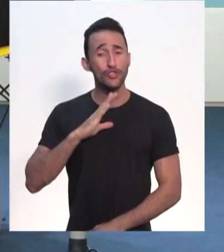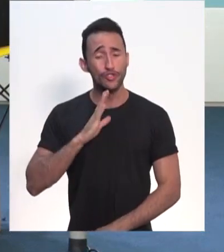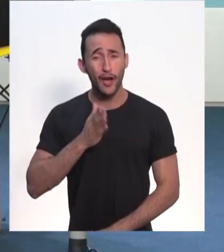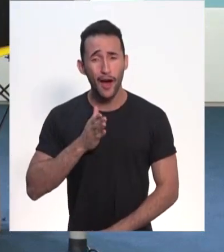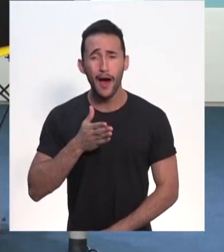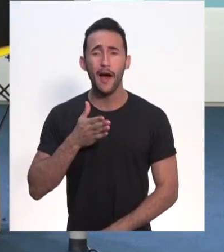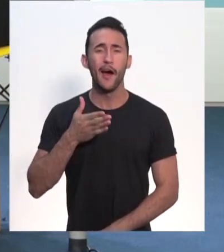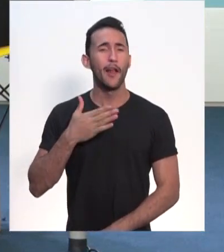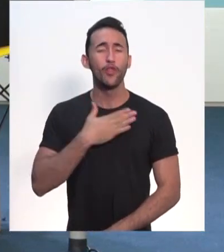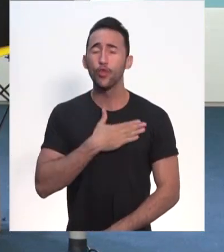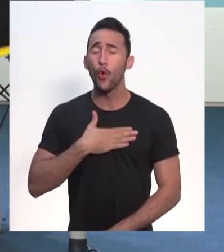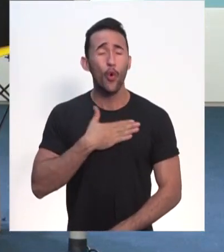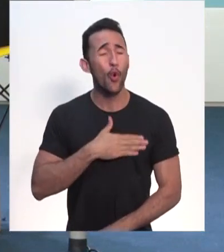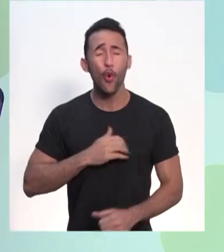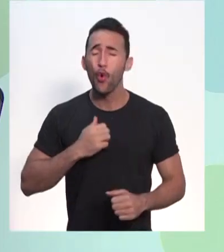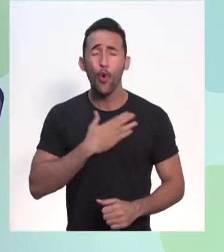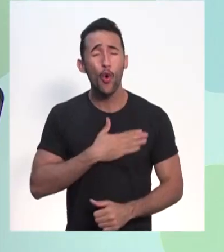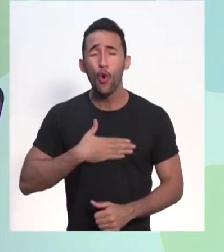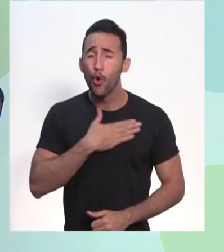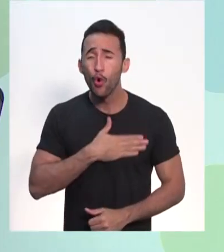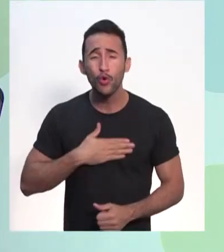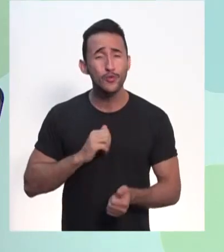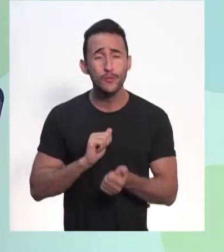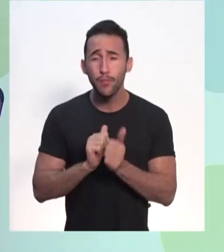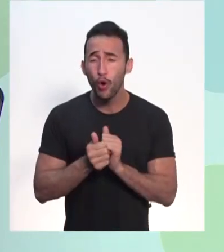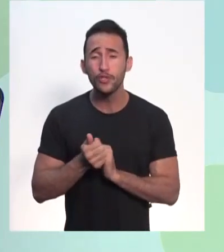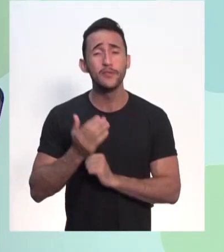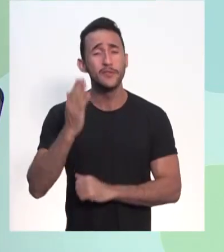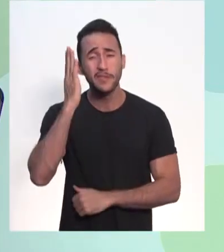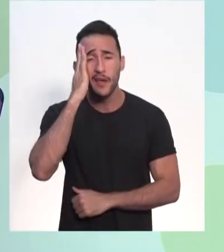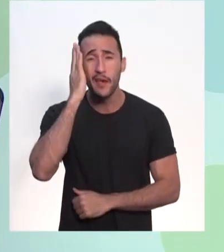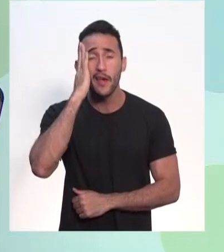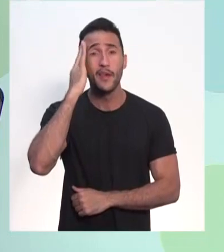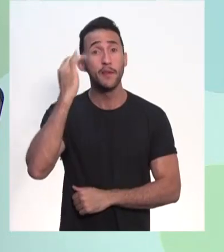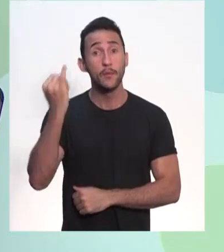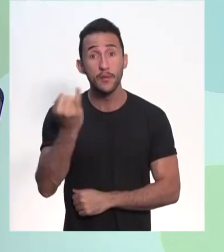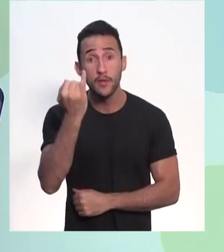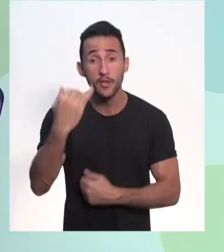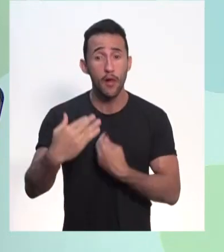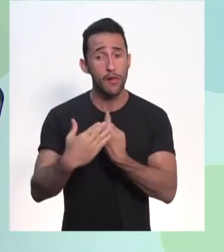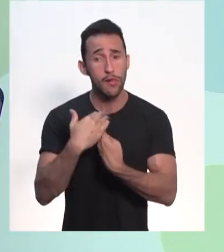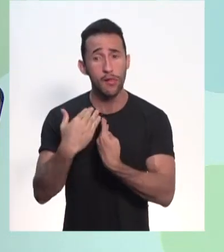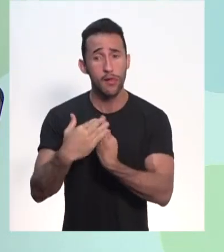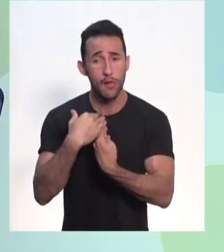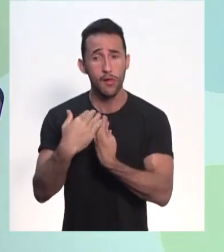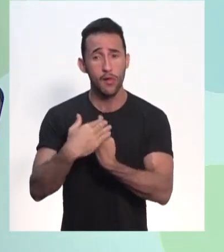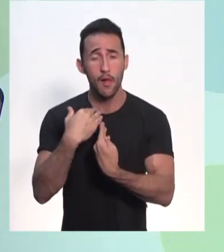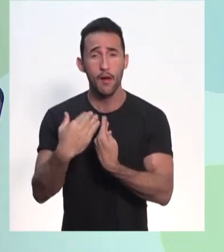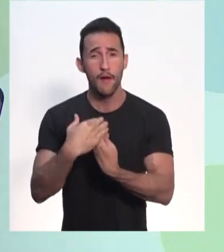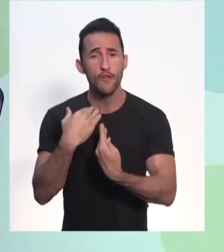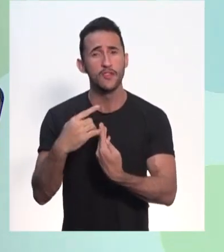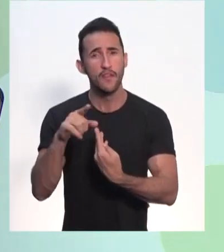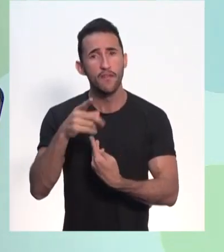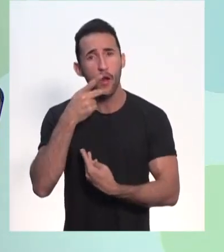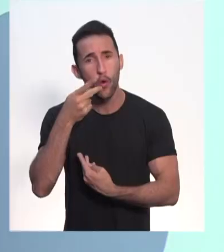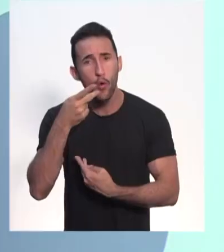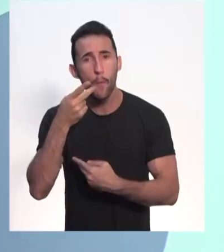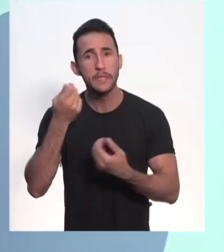possível. A gente pode trabalhar educação física mediada por tecnologia. É lógico que os alunos preferem a